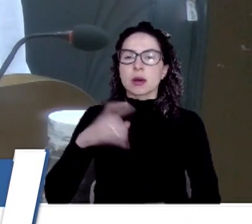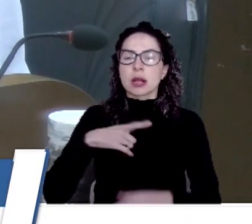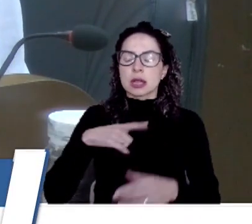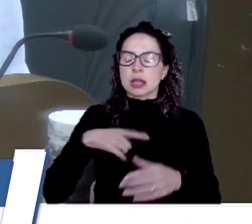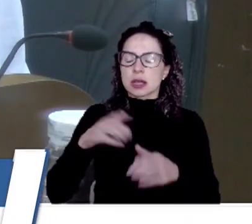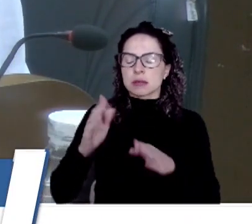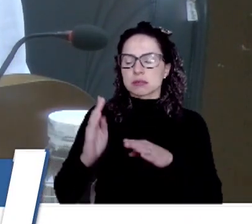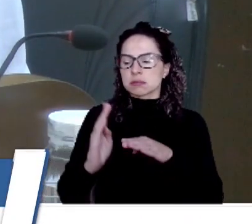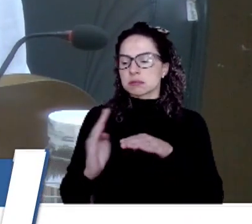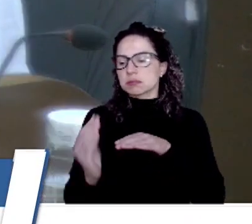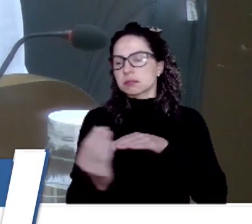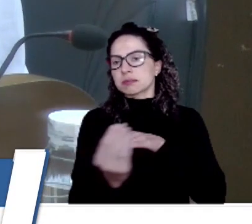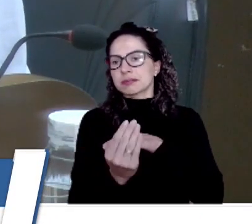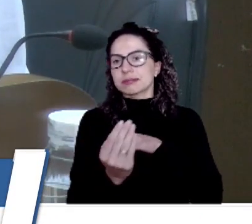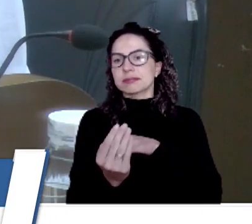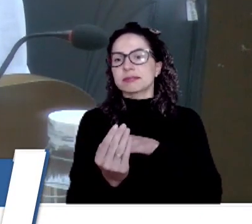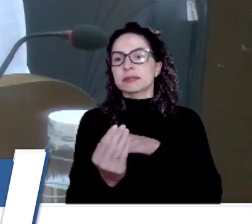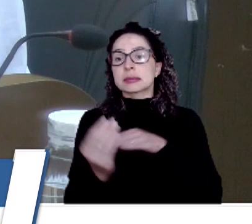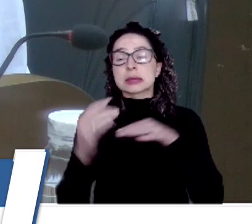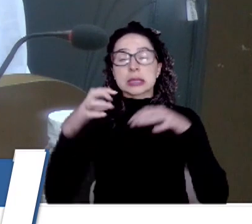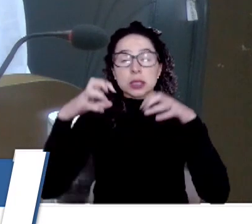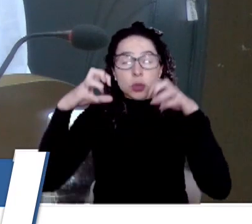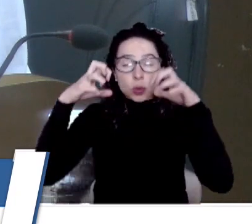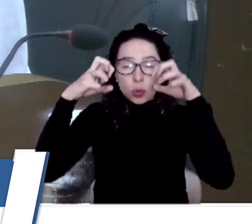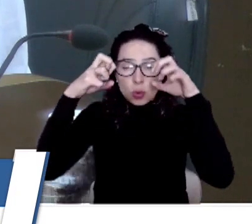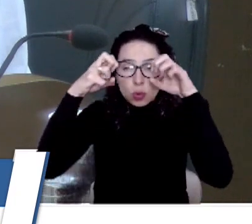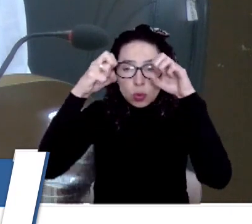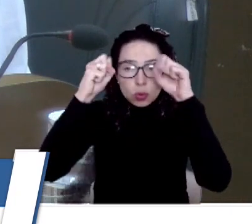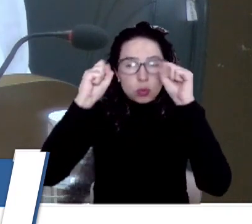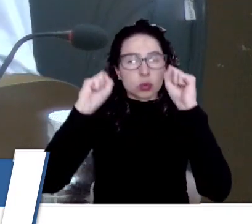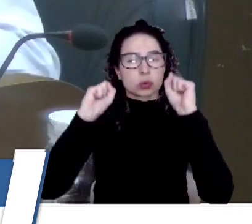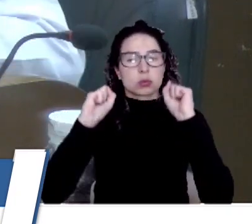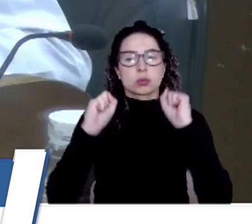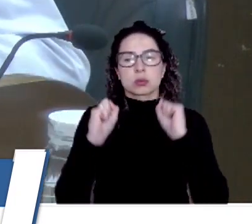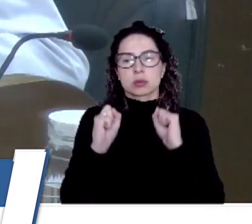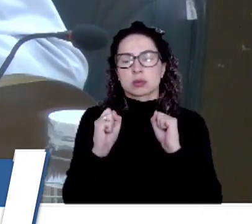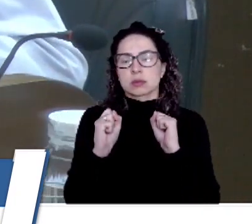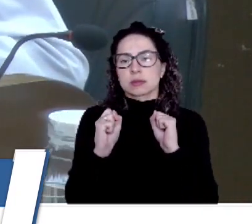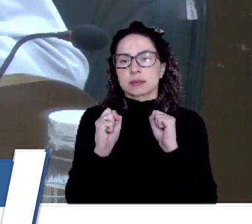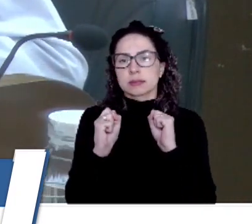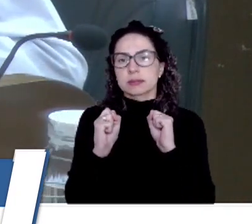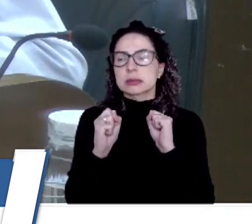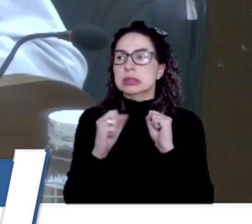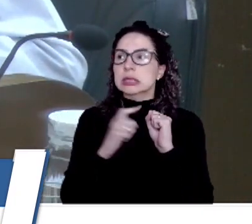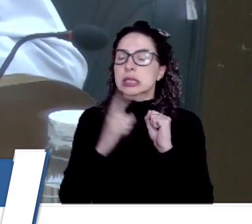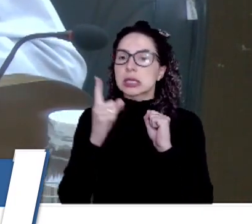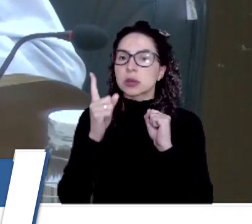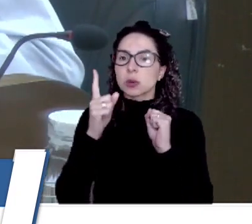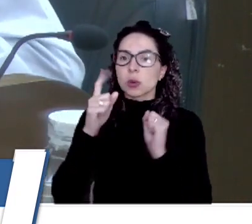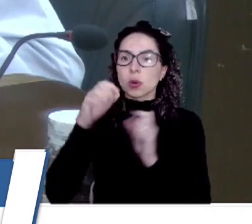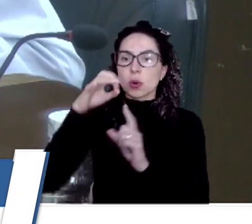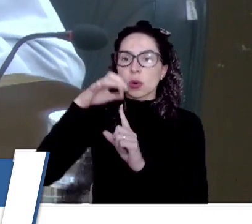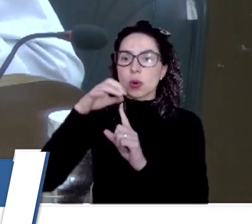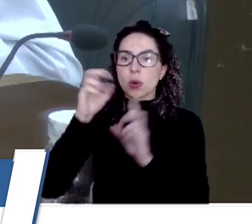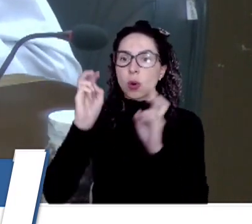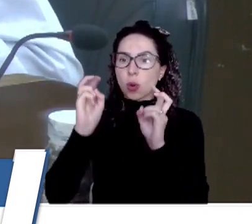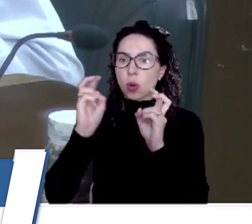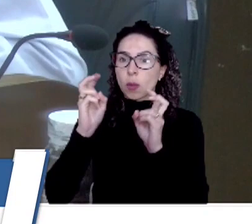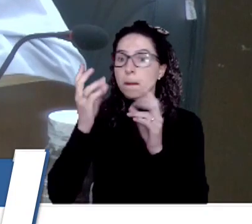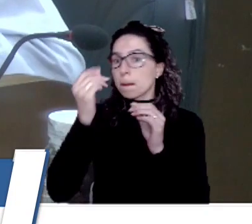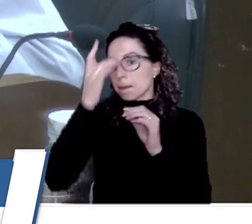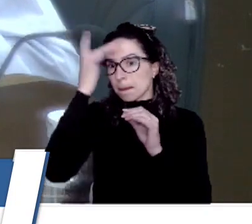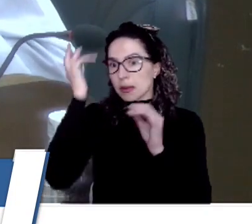que é totalmente escuro. E tem um ponto de ônibus ali que vai muita